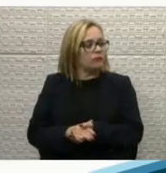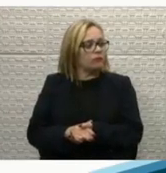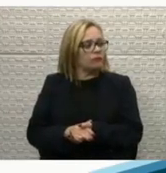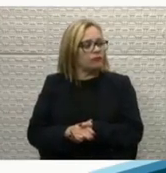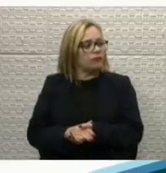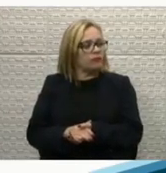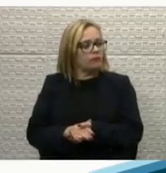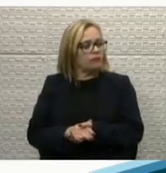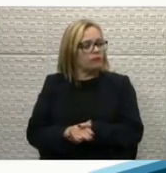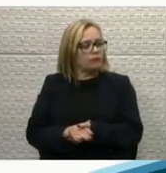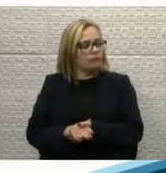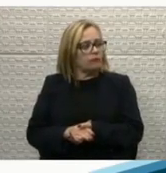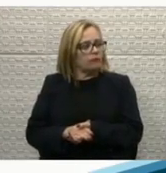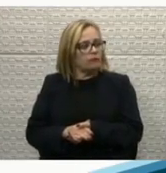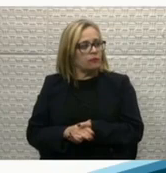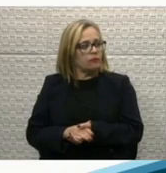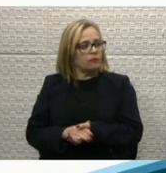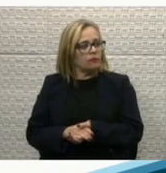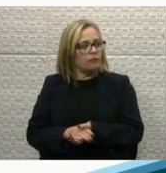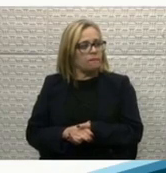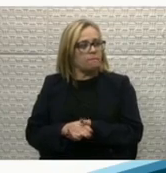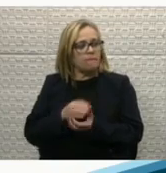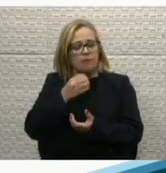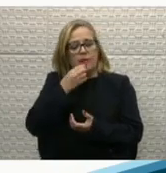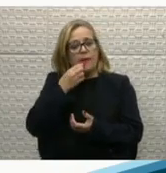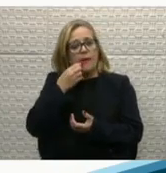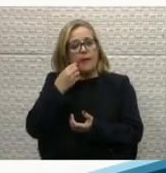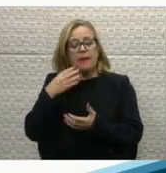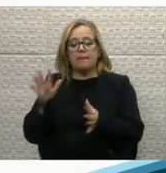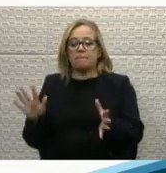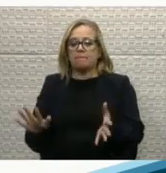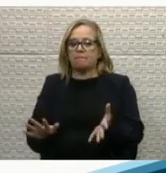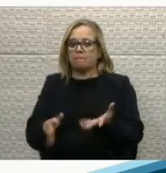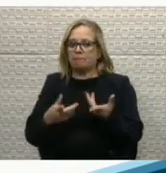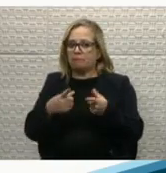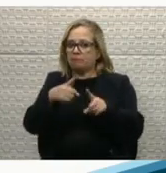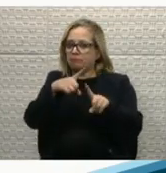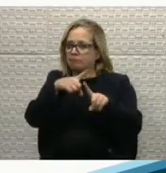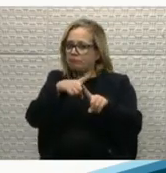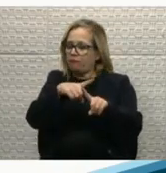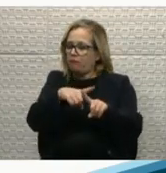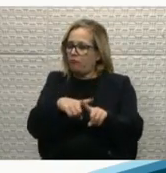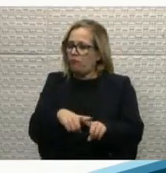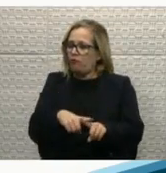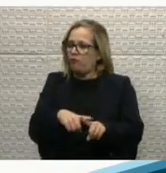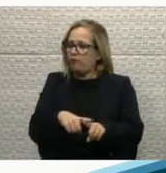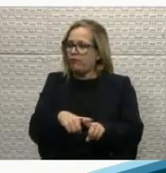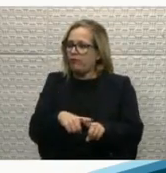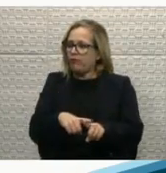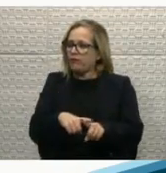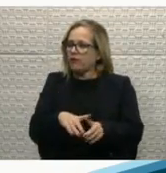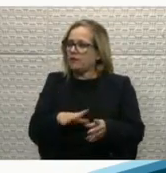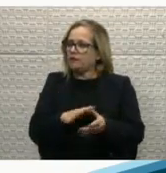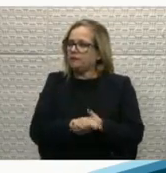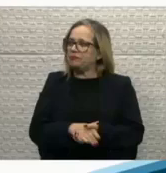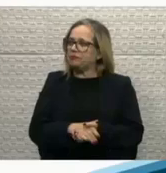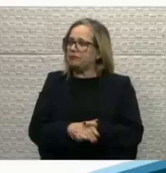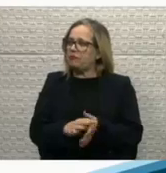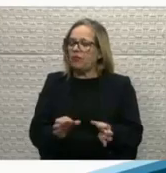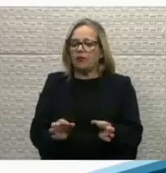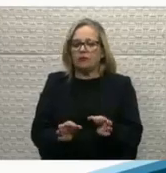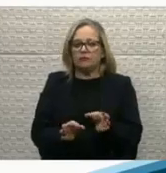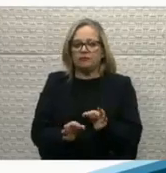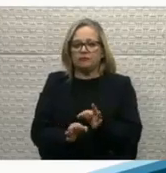Esse vetor, eu quero que ao multiplicá-lo por uma constante lambda, o